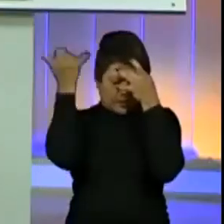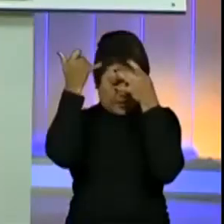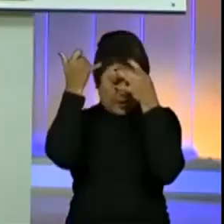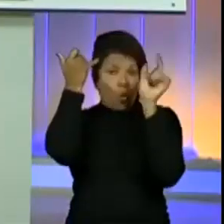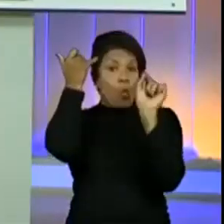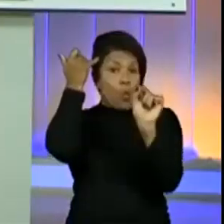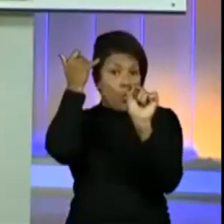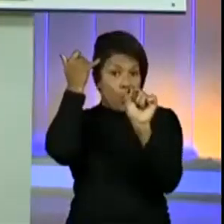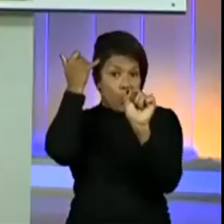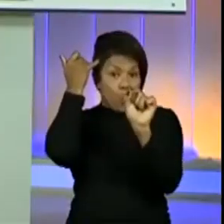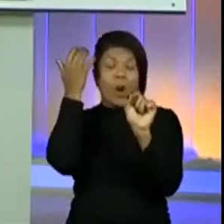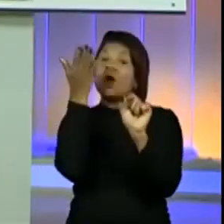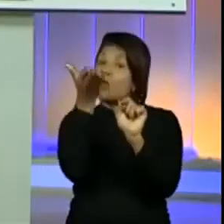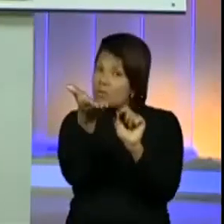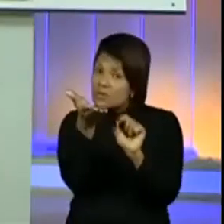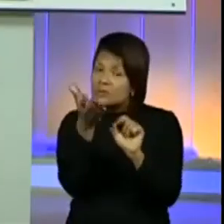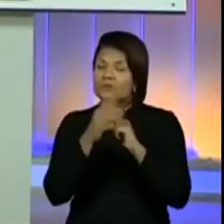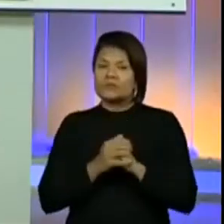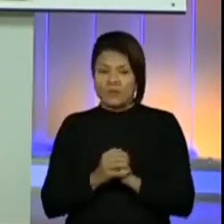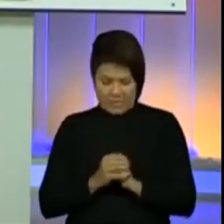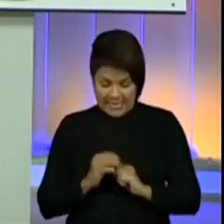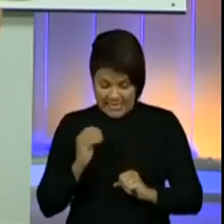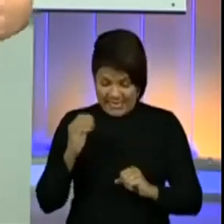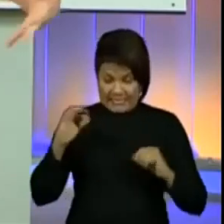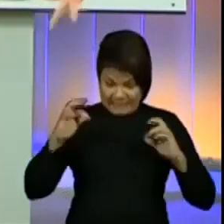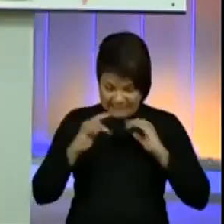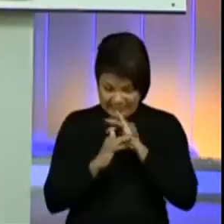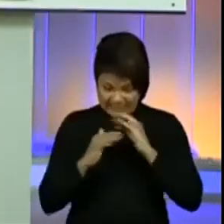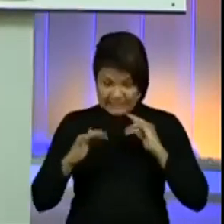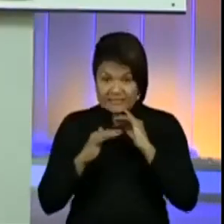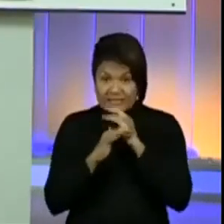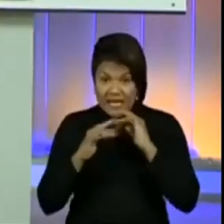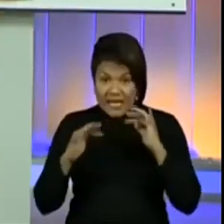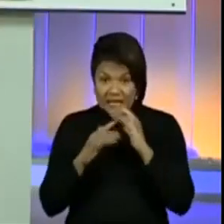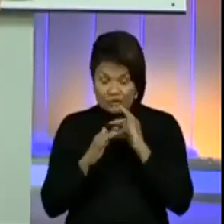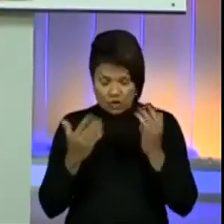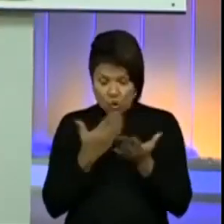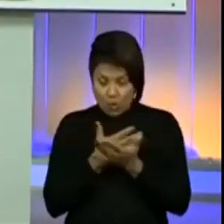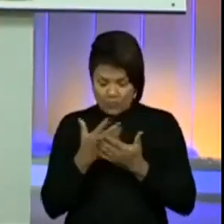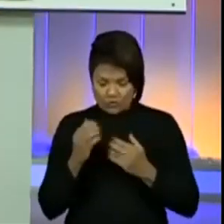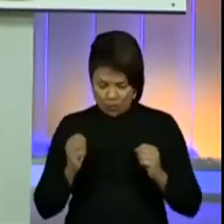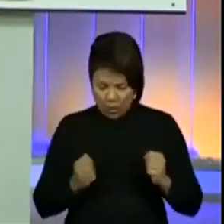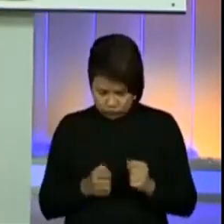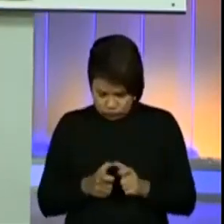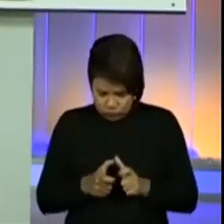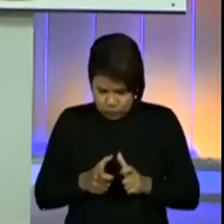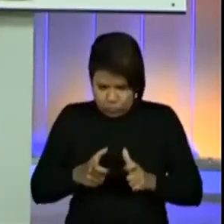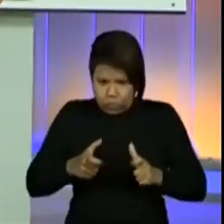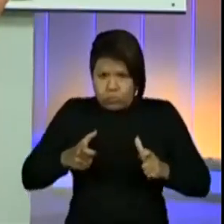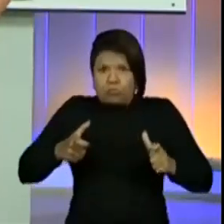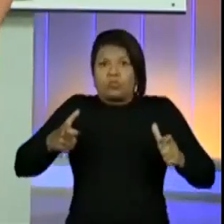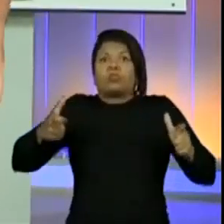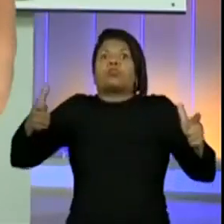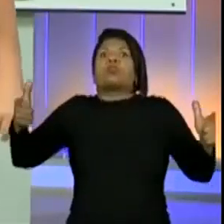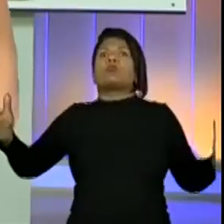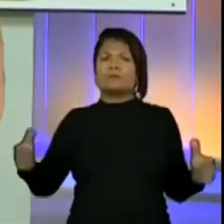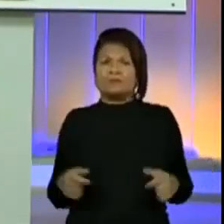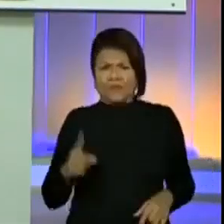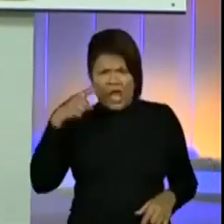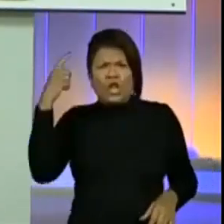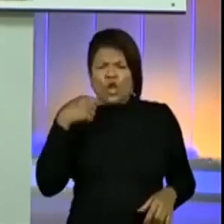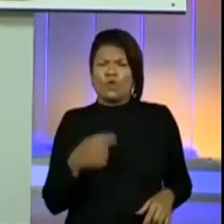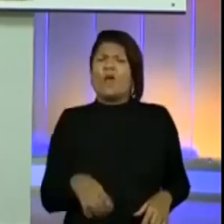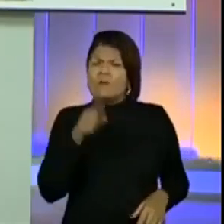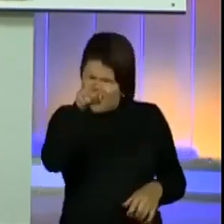isso, as cidades começaram a crescer. Porque é meio louco pensar, quer ver? Pergunta para o